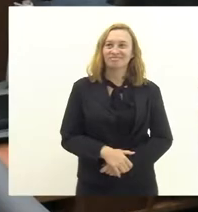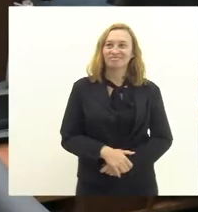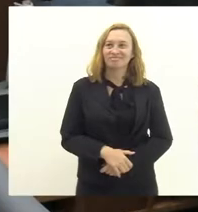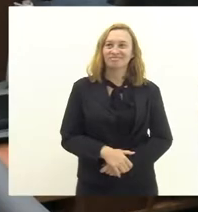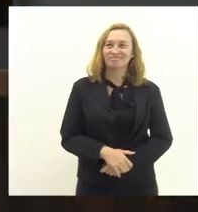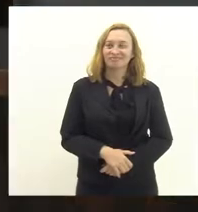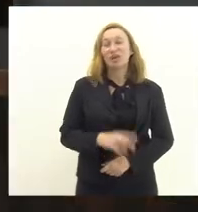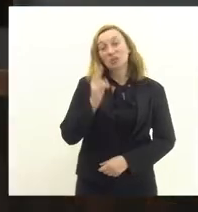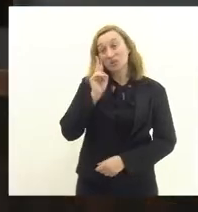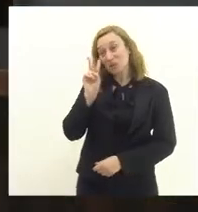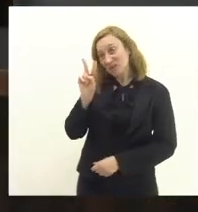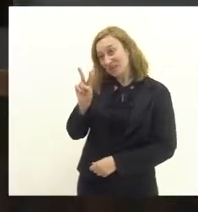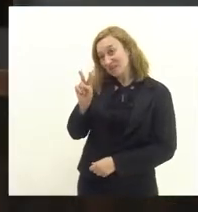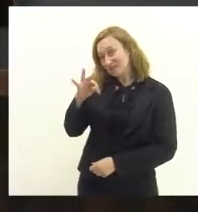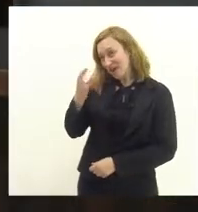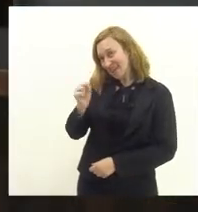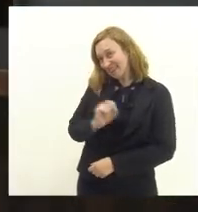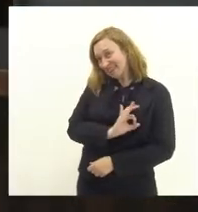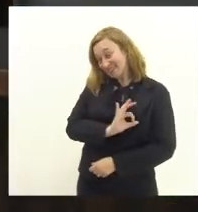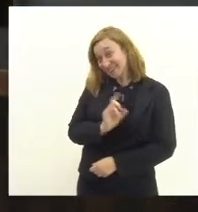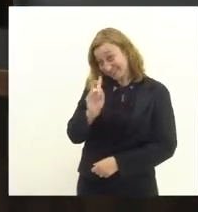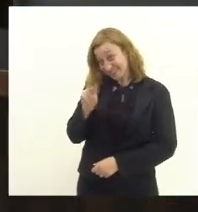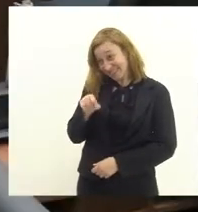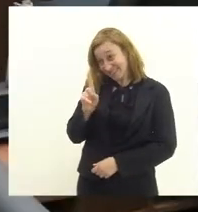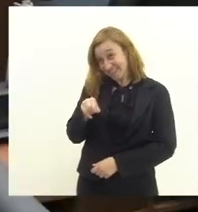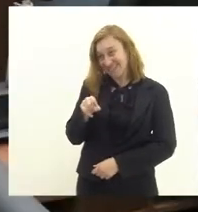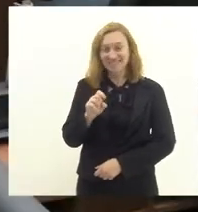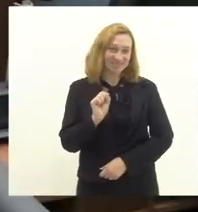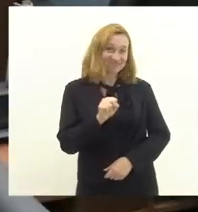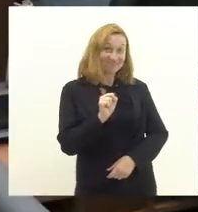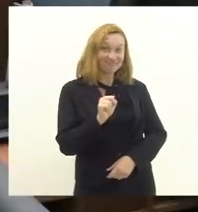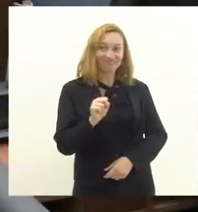Não, estou olhando para Marta, né, Marta?